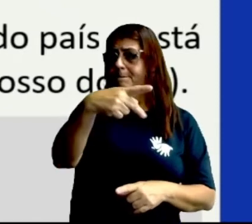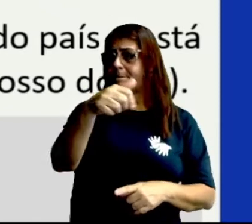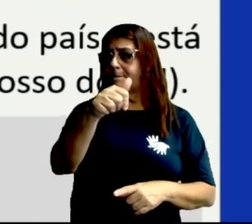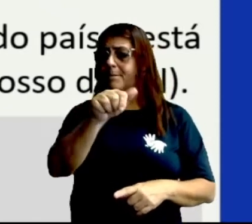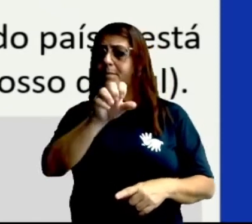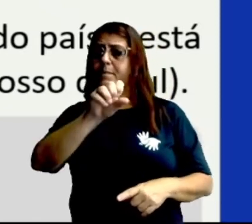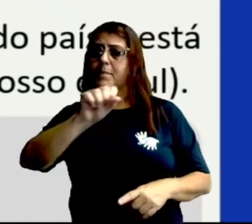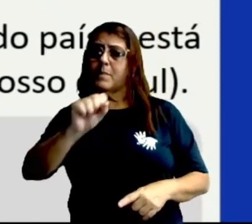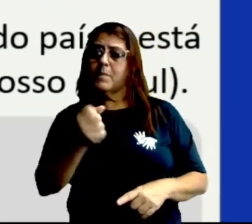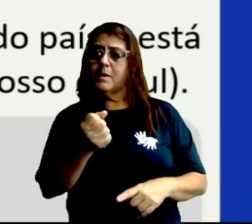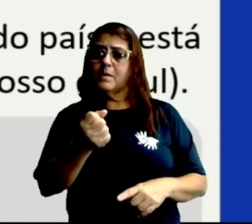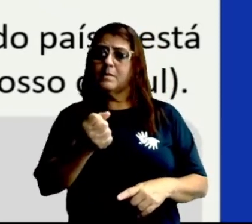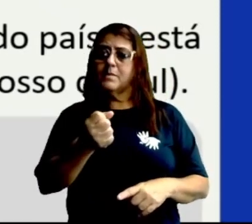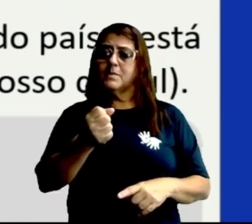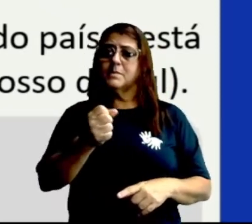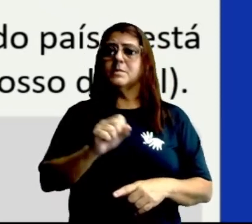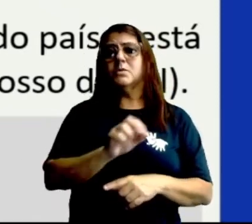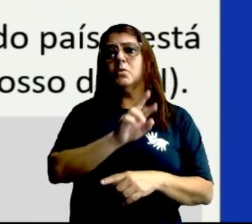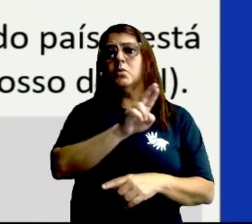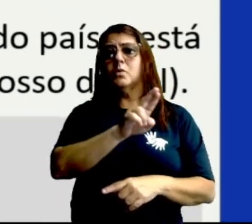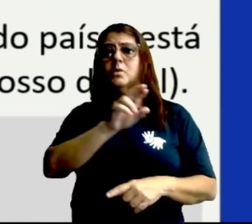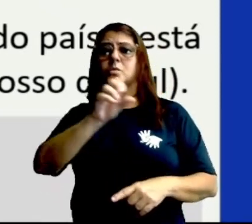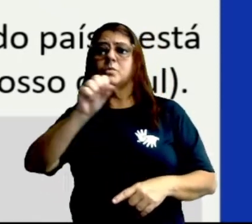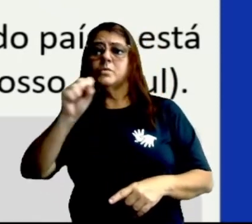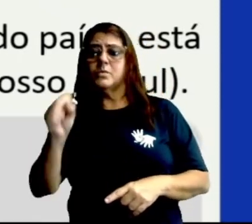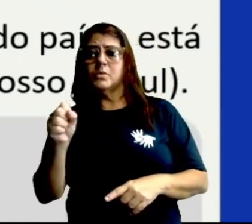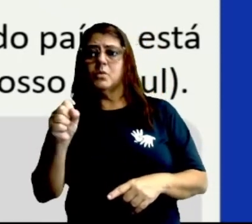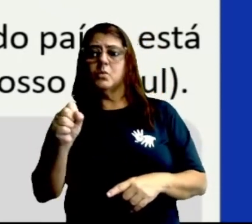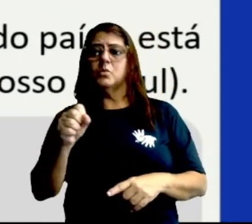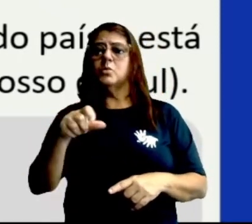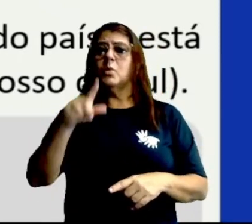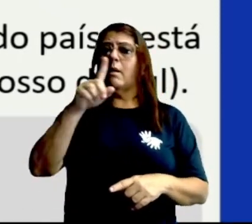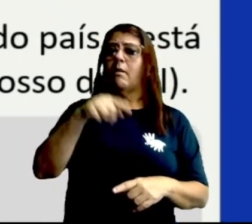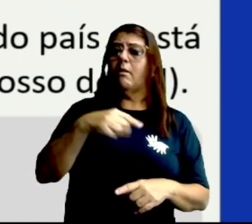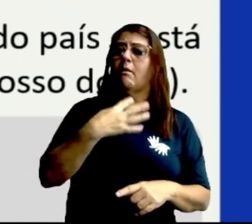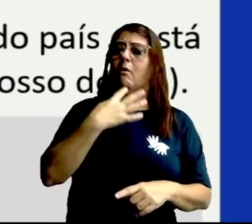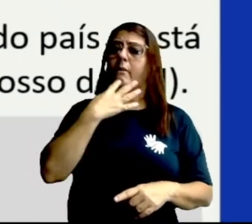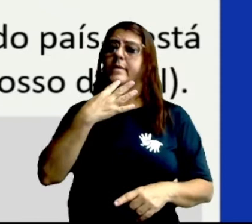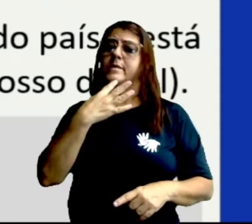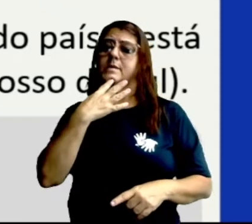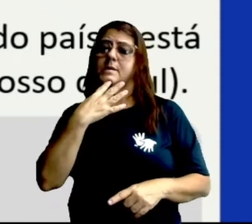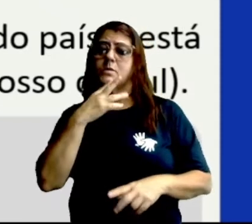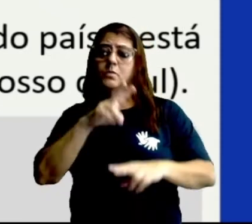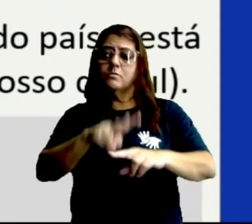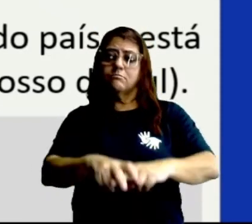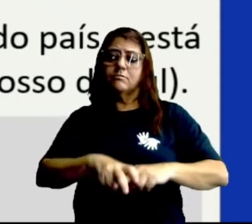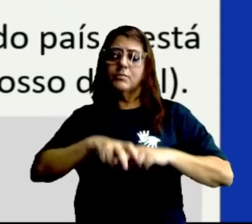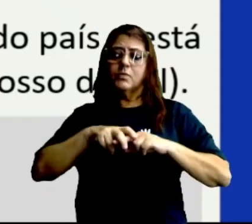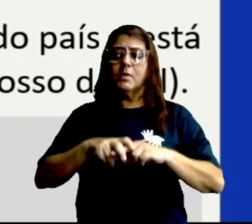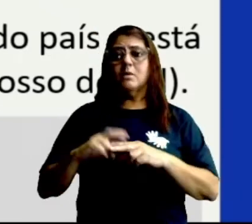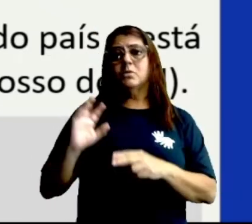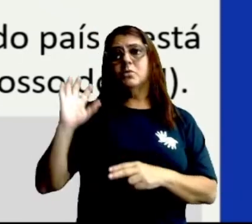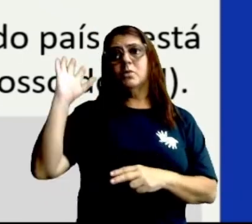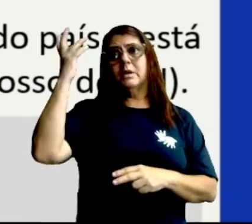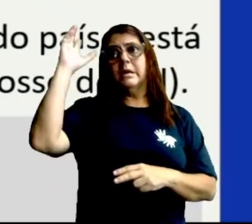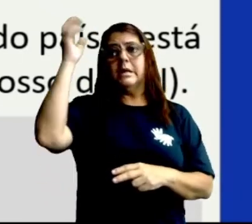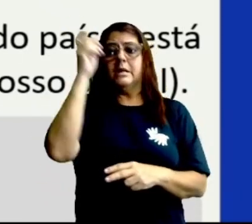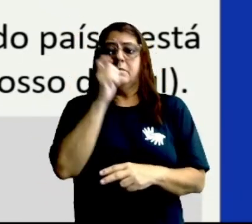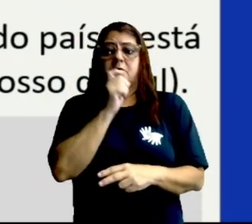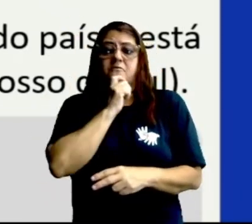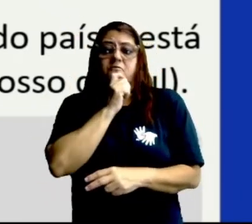extremo sul do Brasil no Rio Grande do Sul e exibe um bastante influenciado pelo clima né esse clima